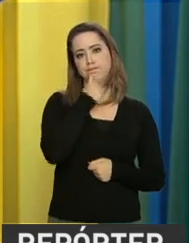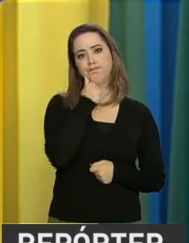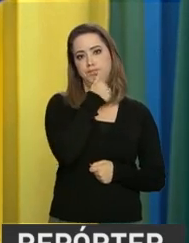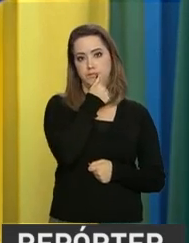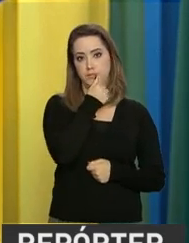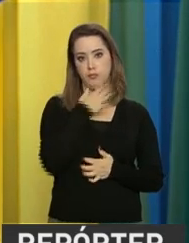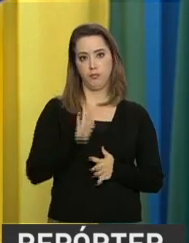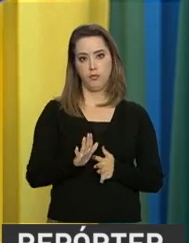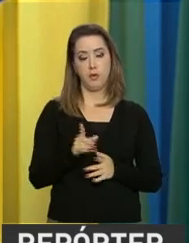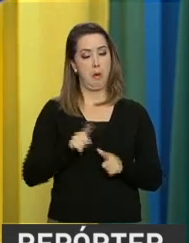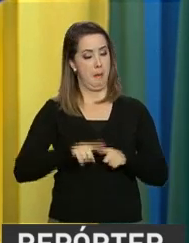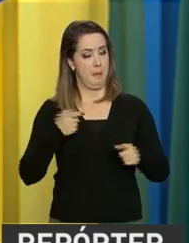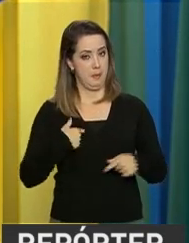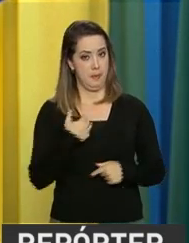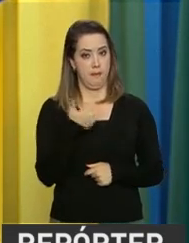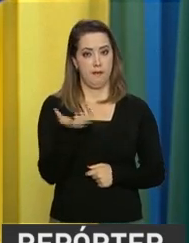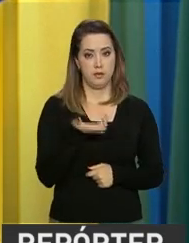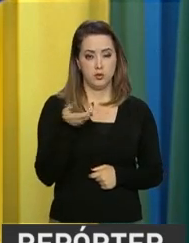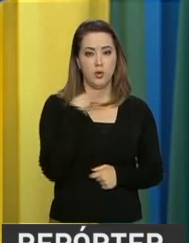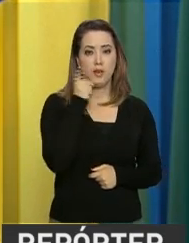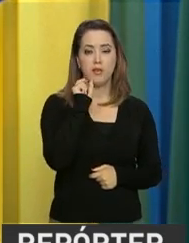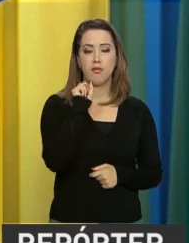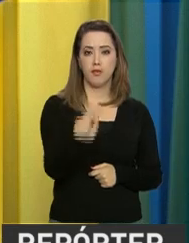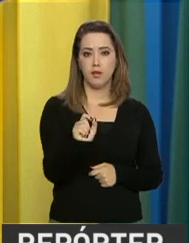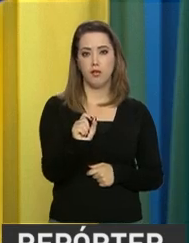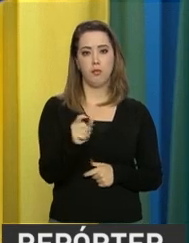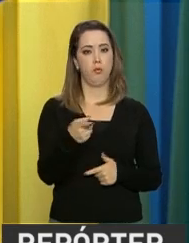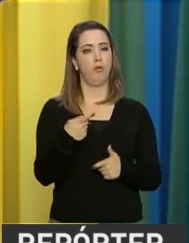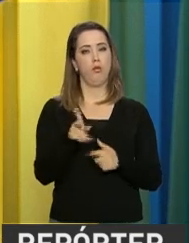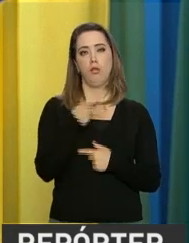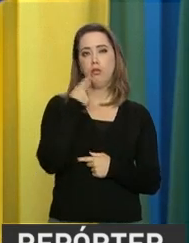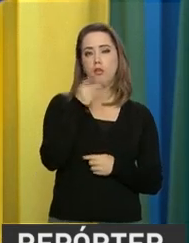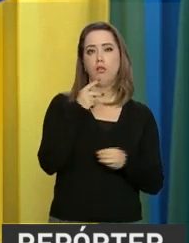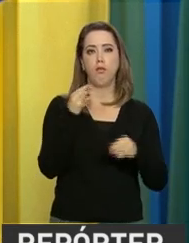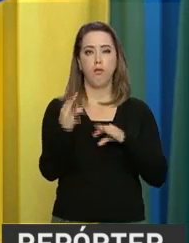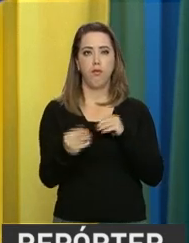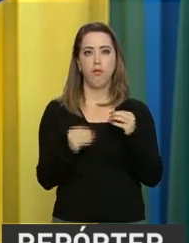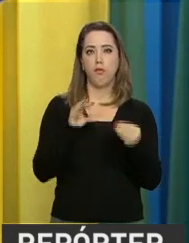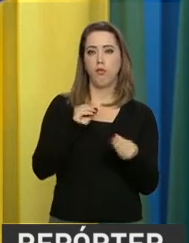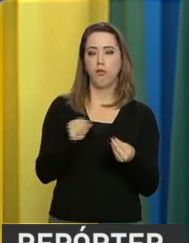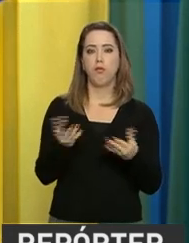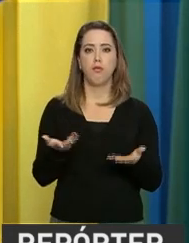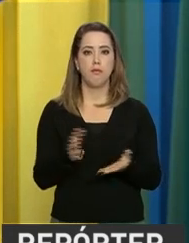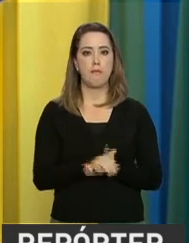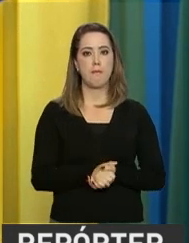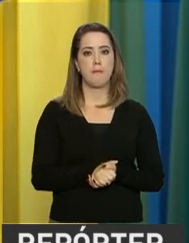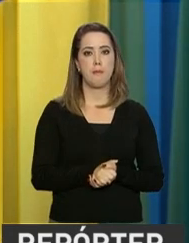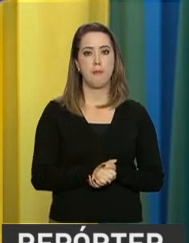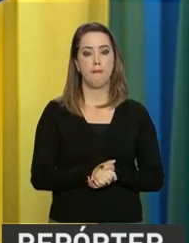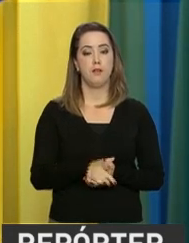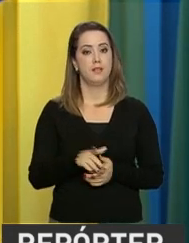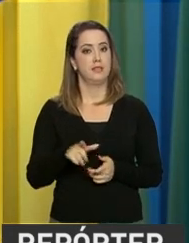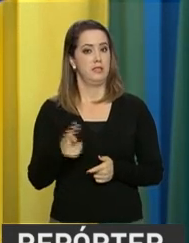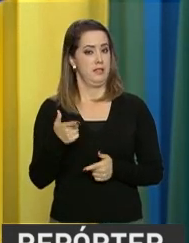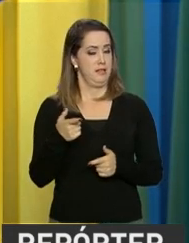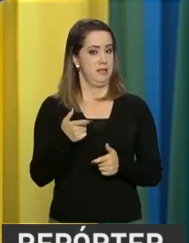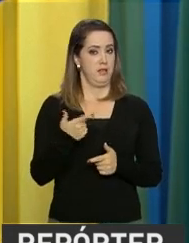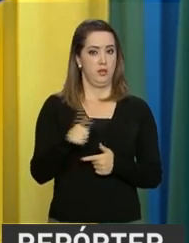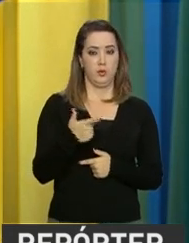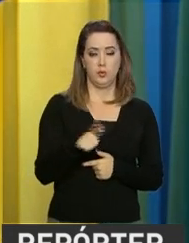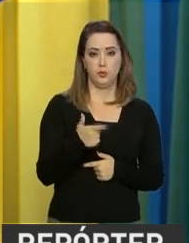quero registrar para não haver exploração no sentido contrário que sem